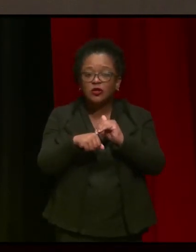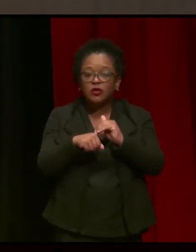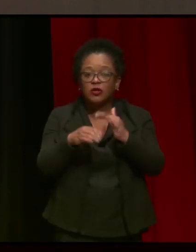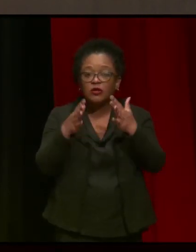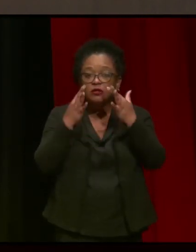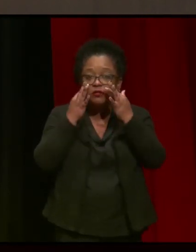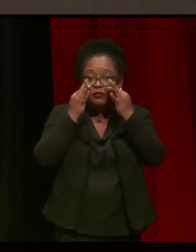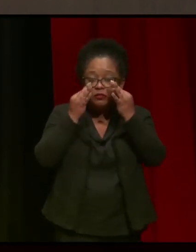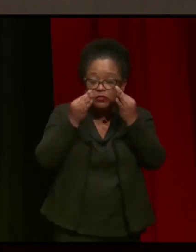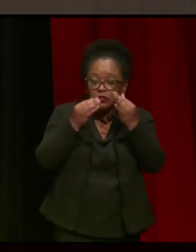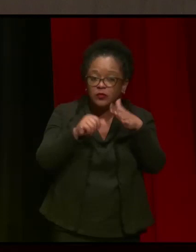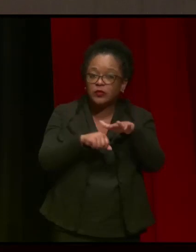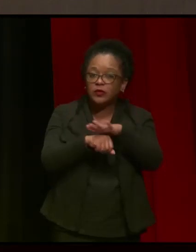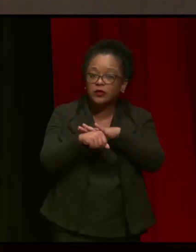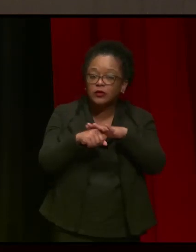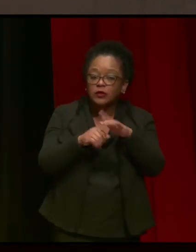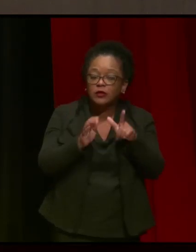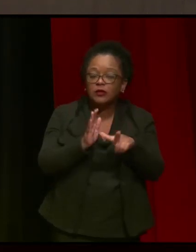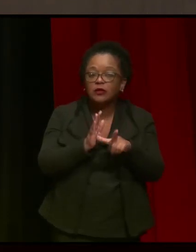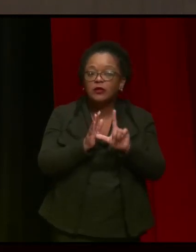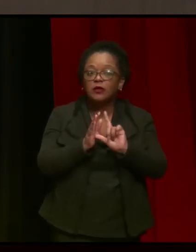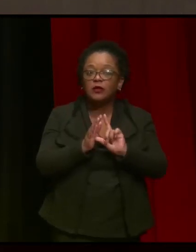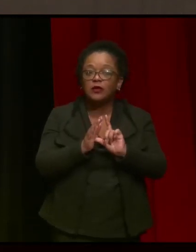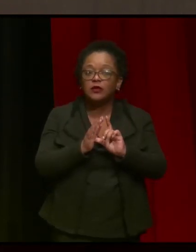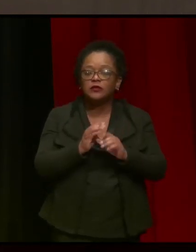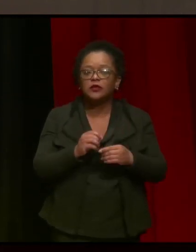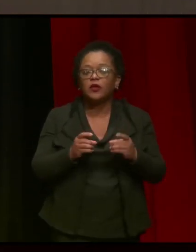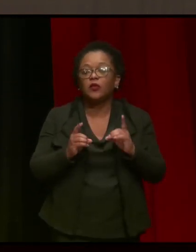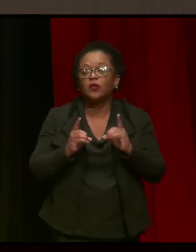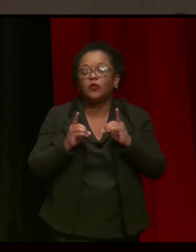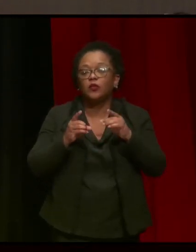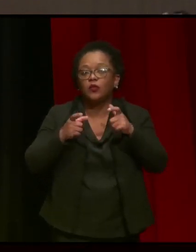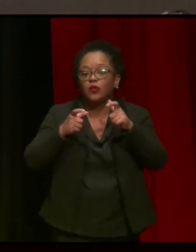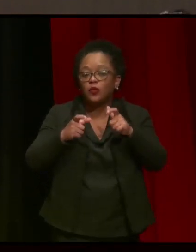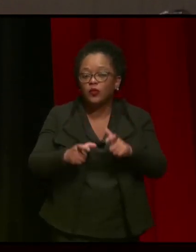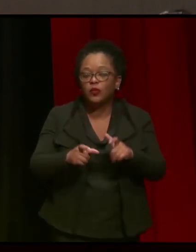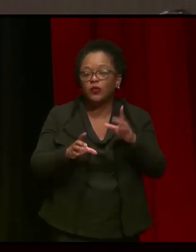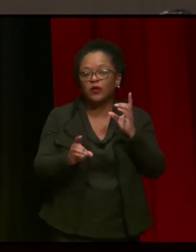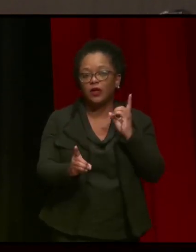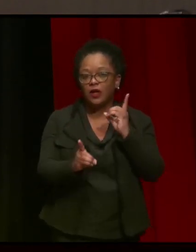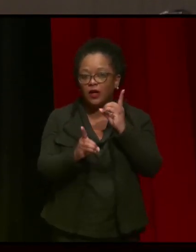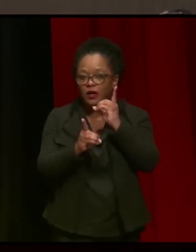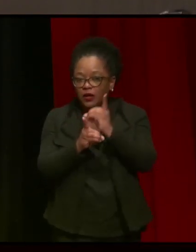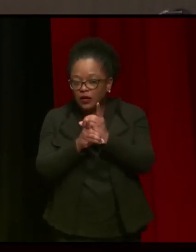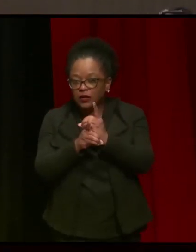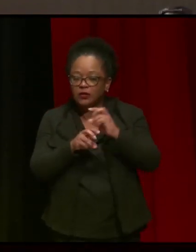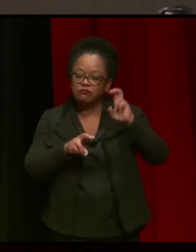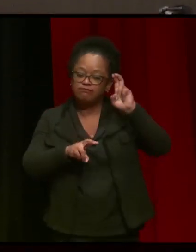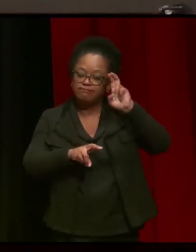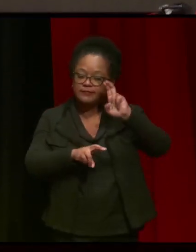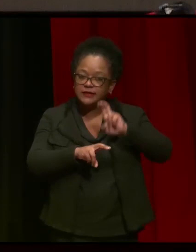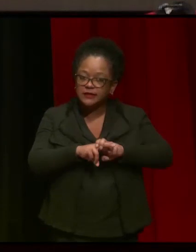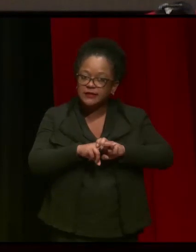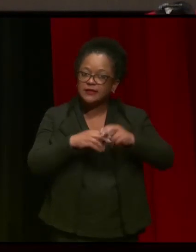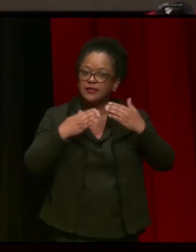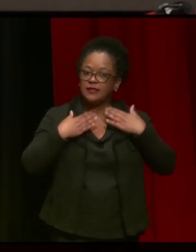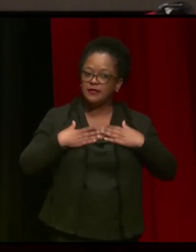depois do culto, ou eu posso me encontrar com você no shopping, sei lá onde. Vamos conversar sobre a sua situação, as suas